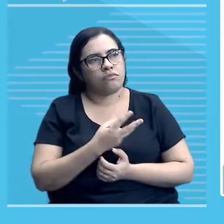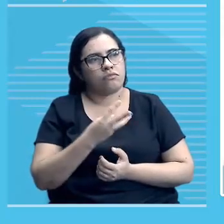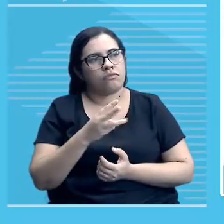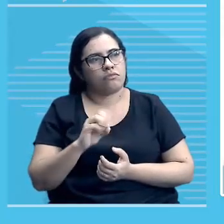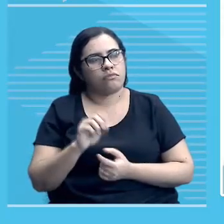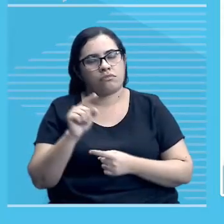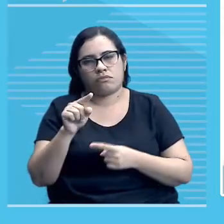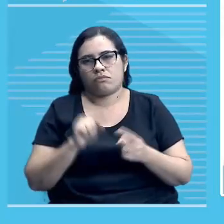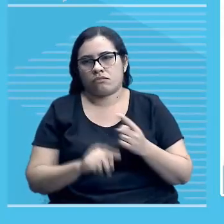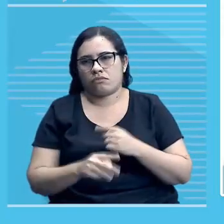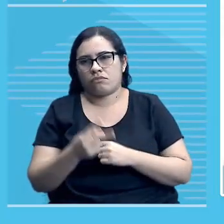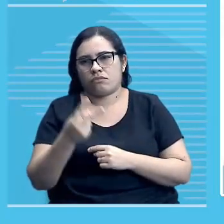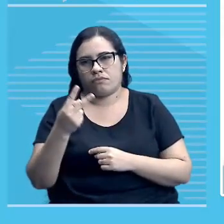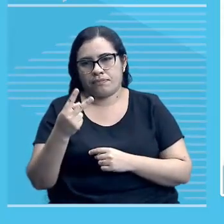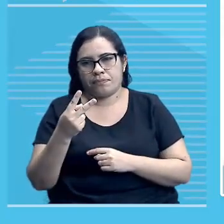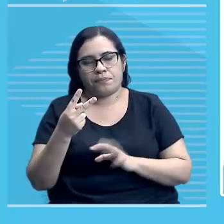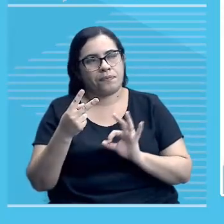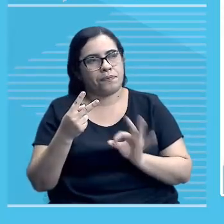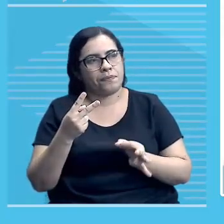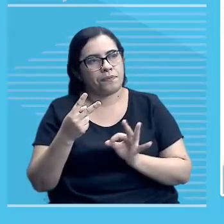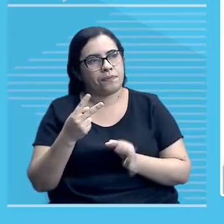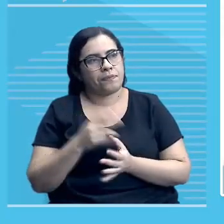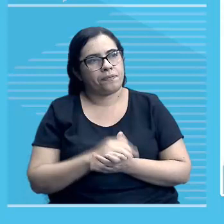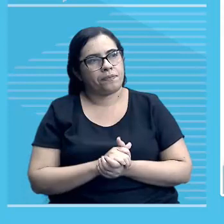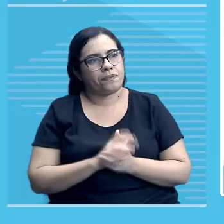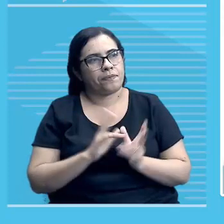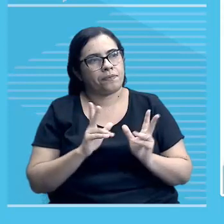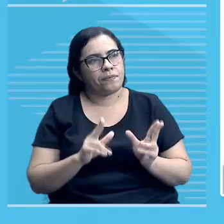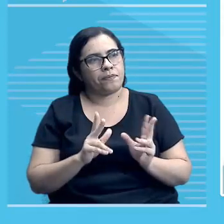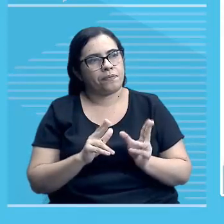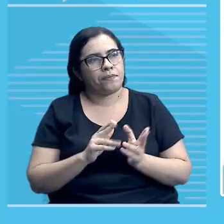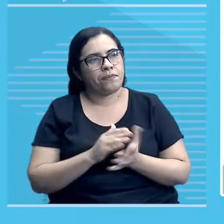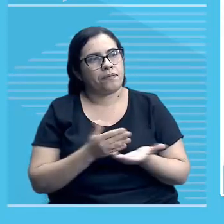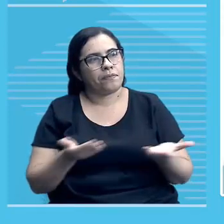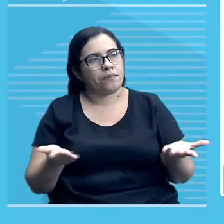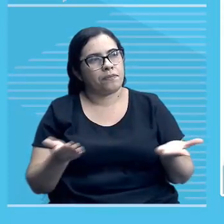por 2, que é igual a